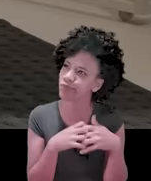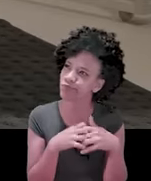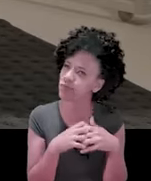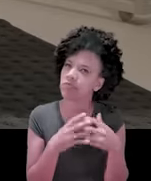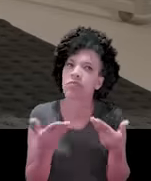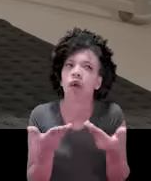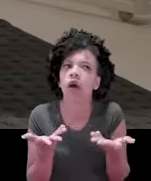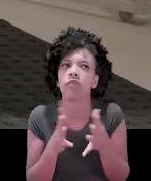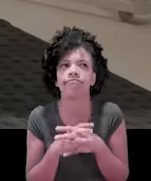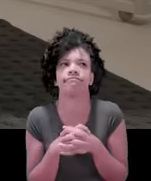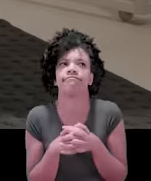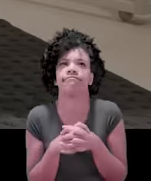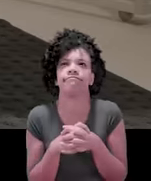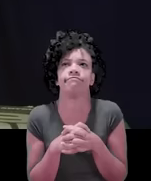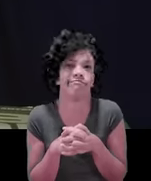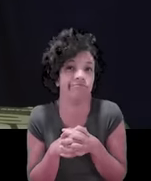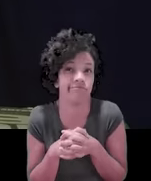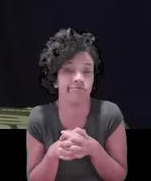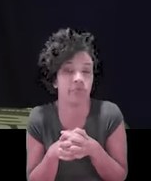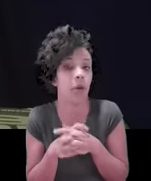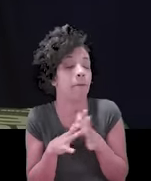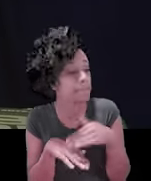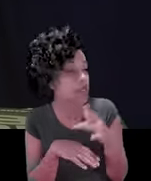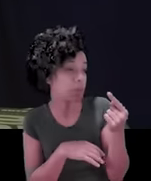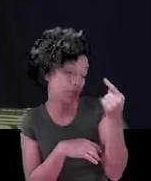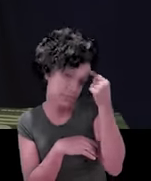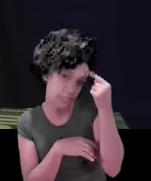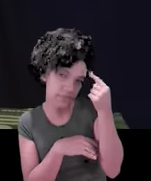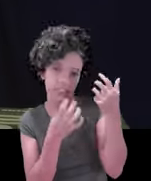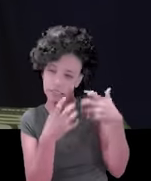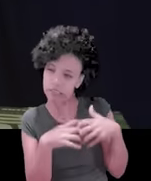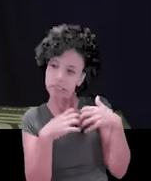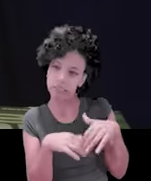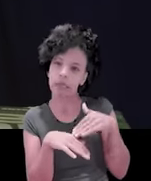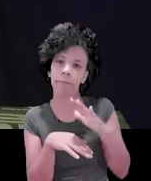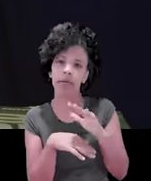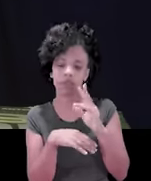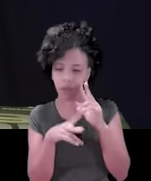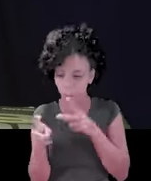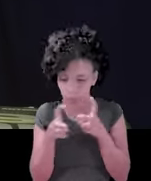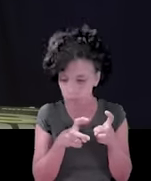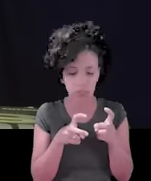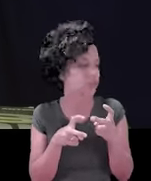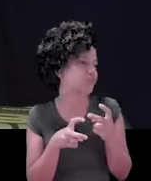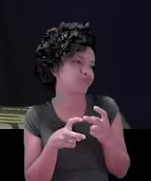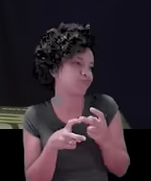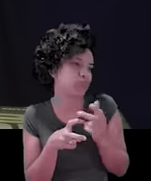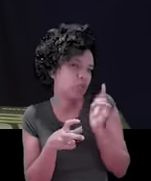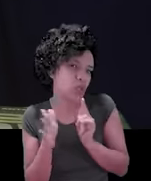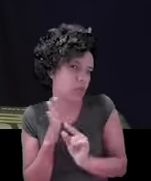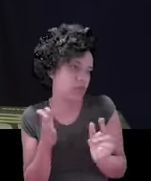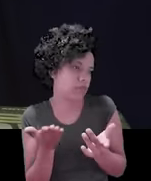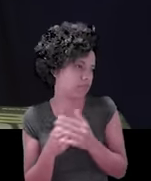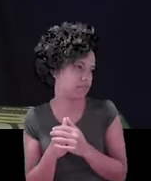e agora é mas eu pensava Tá mas me dava conta que não quer saída